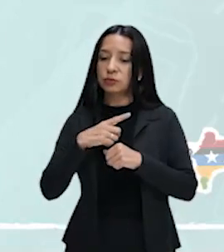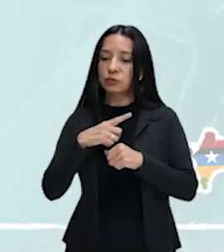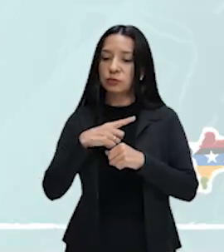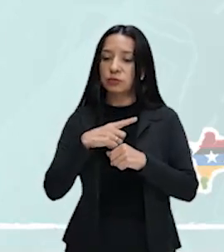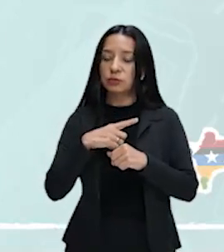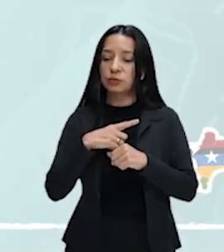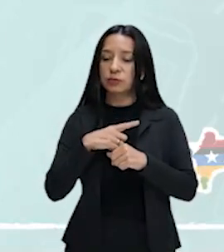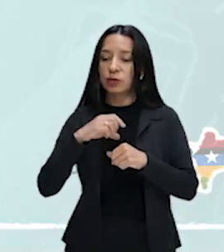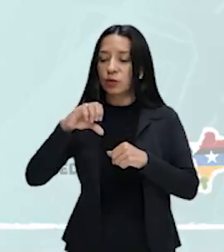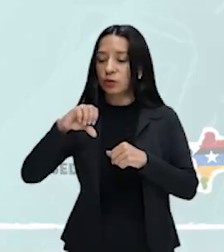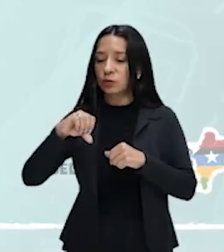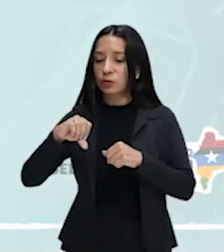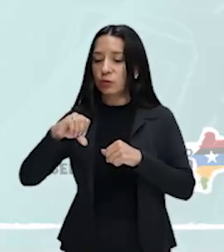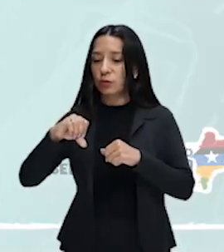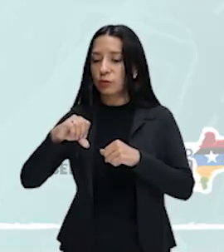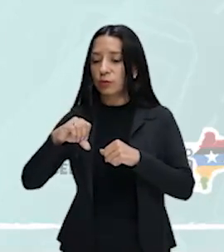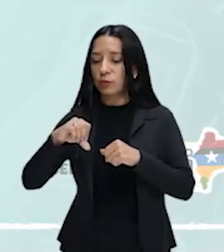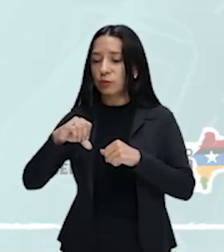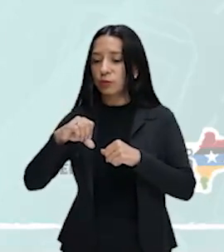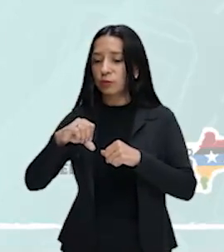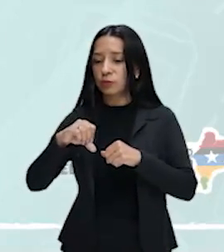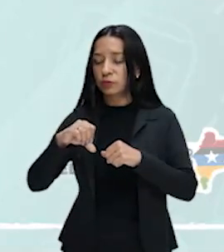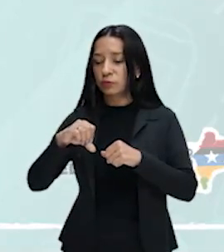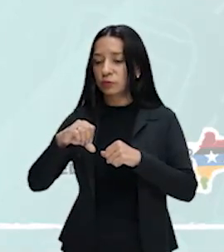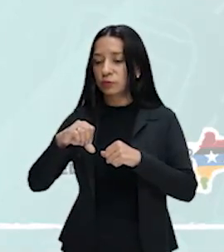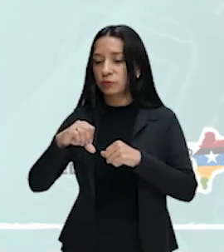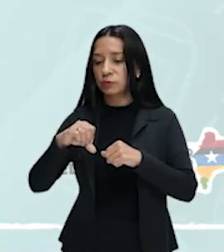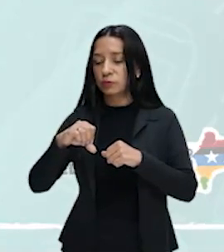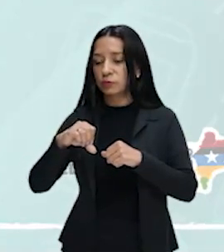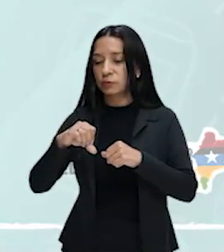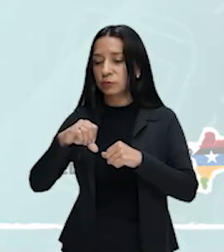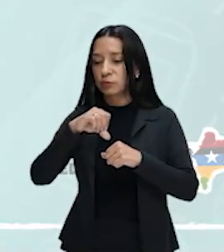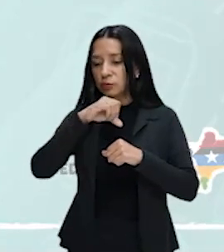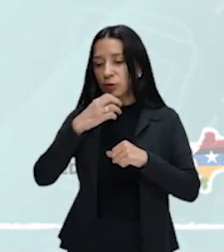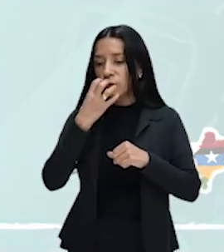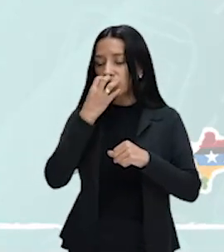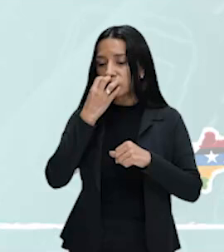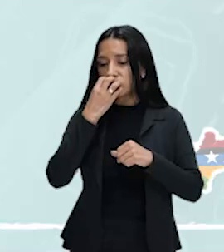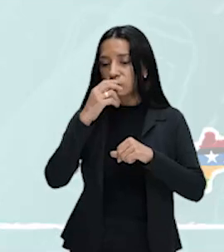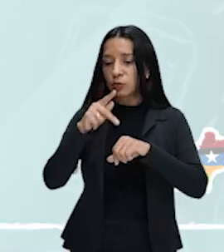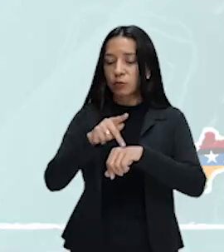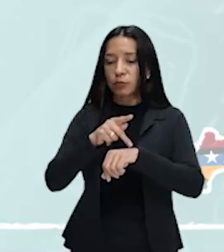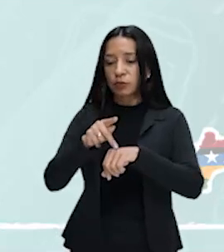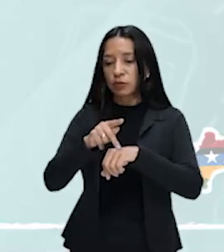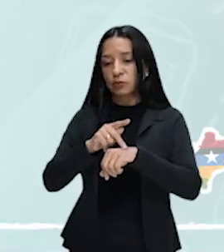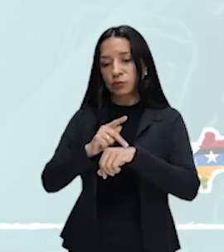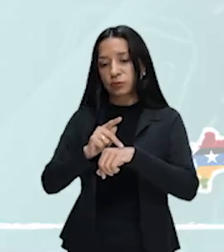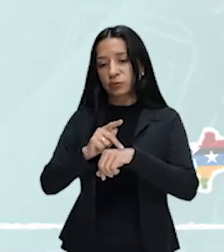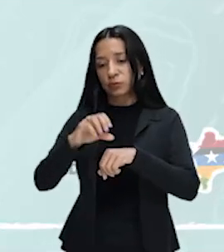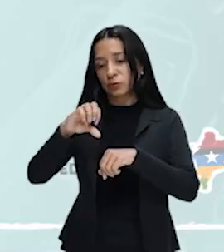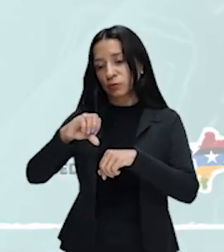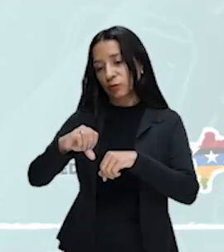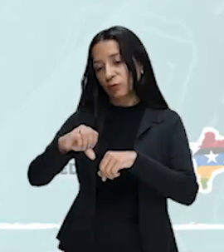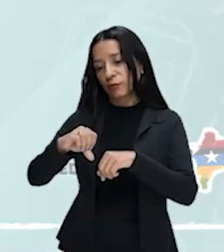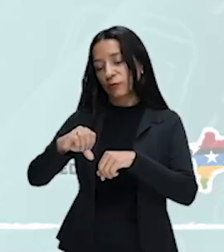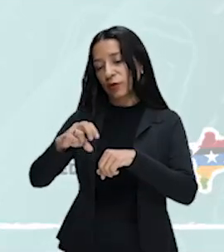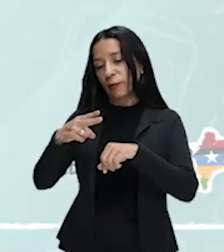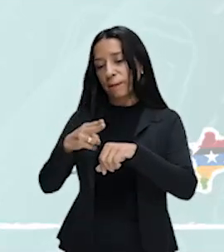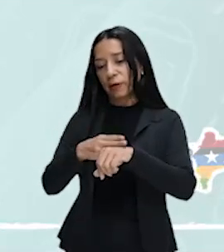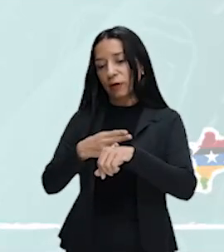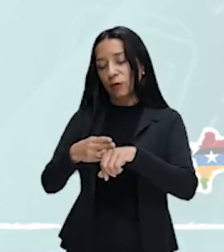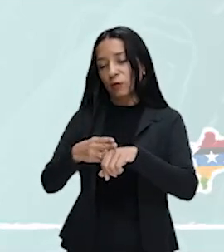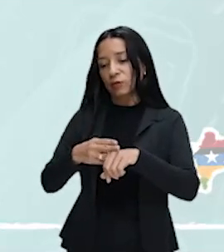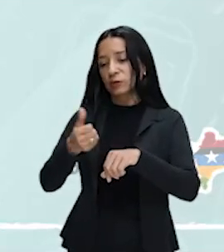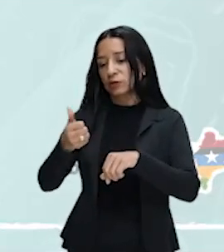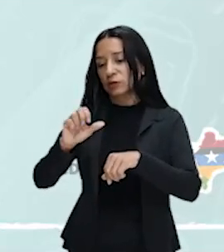aqui 9 indivíduos pretos para 9 marrons para 18 dourados. Então, a alternativa aqui